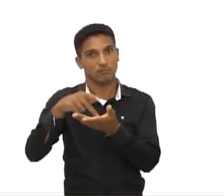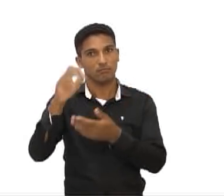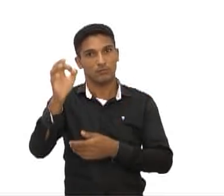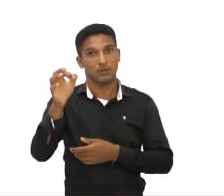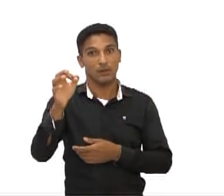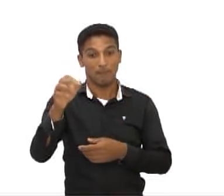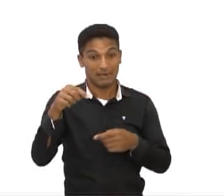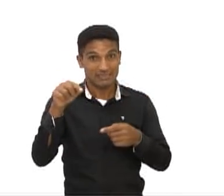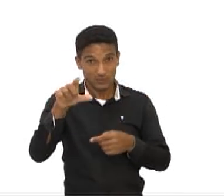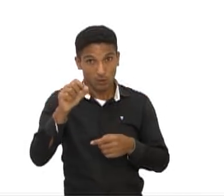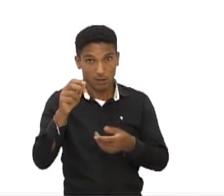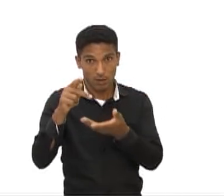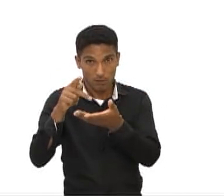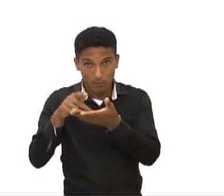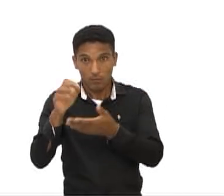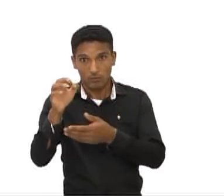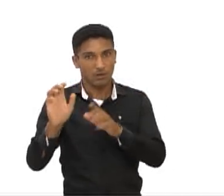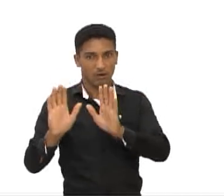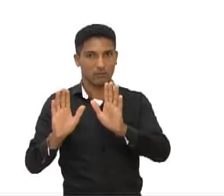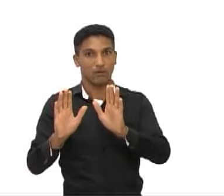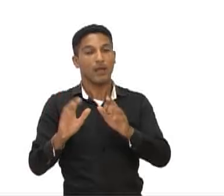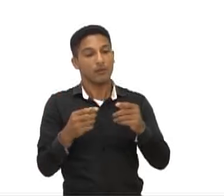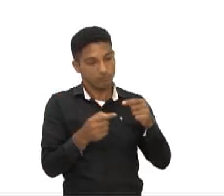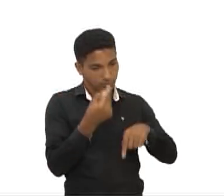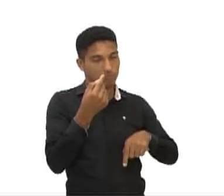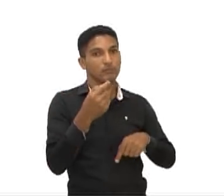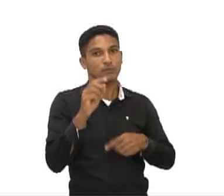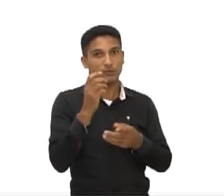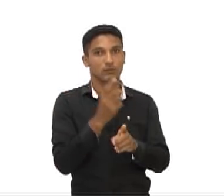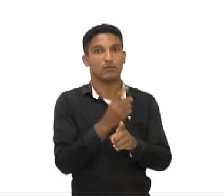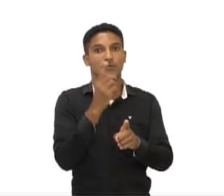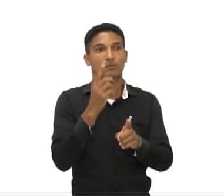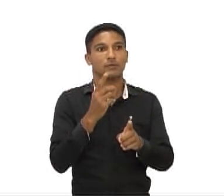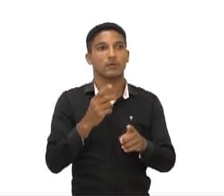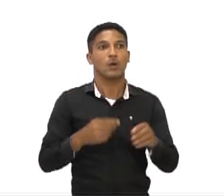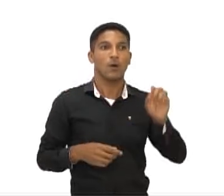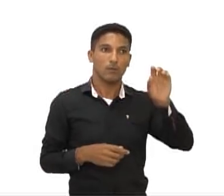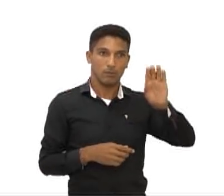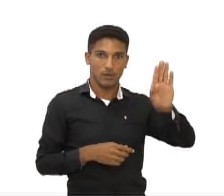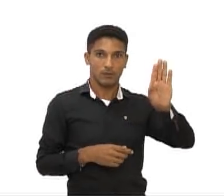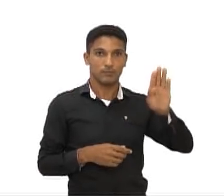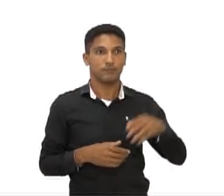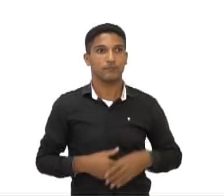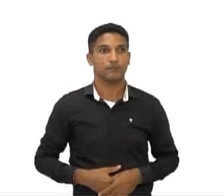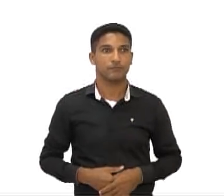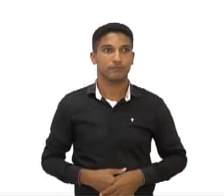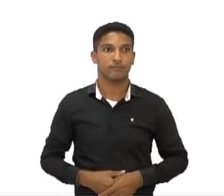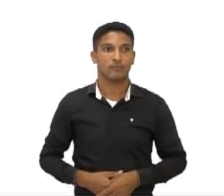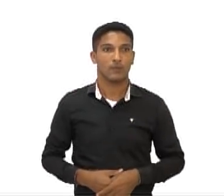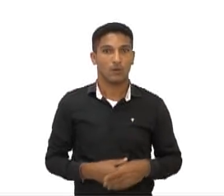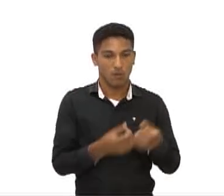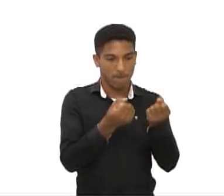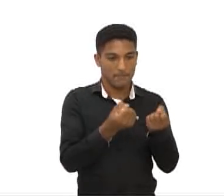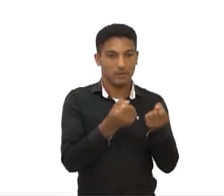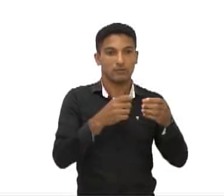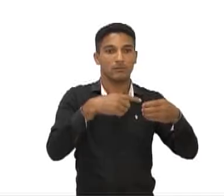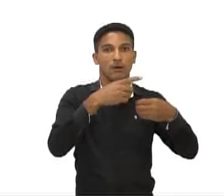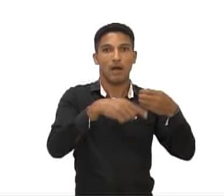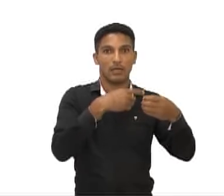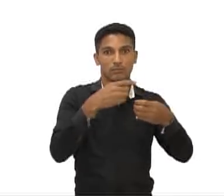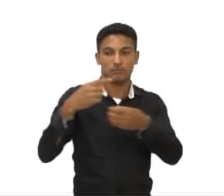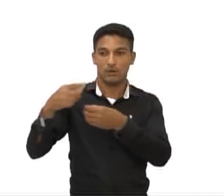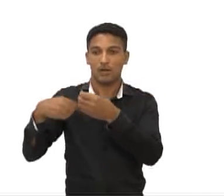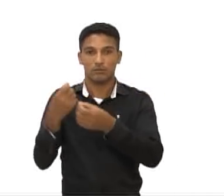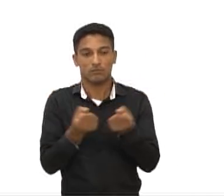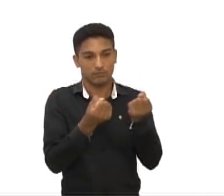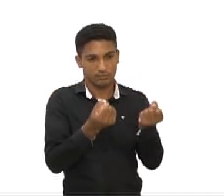está em acordo. Letra B. O peso relativo de dois átomos diferentes pode ser utilizado para diferenciá-los. Isso